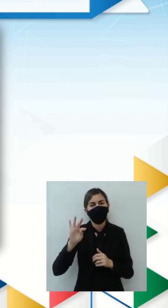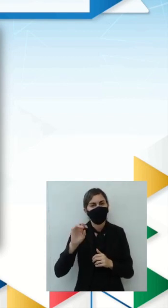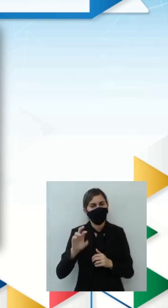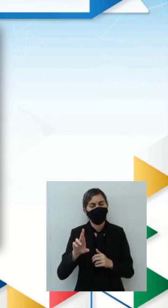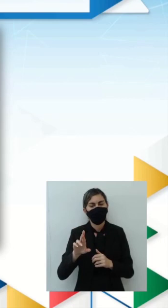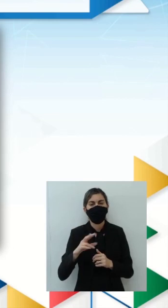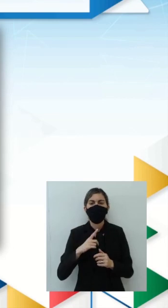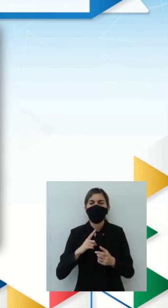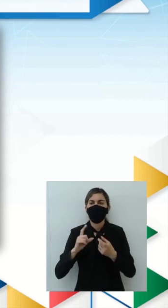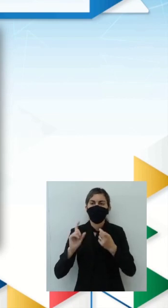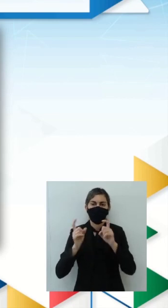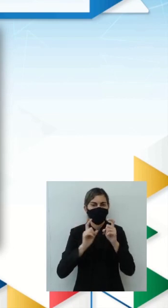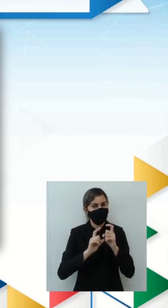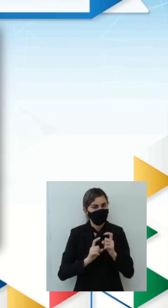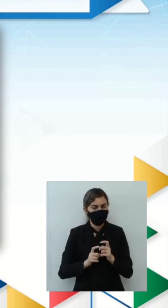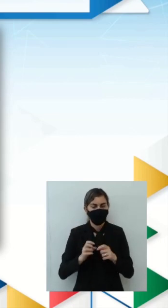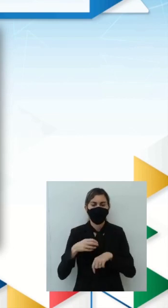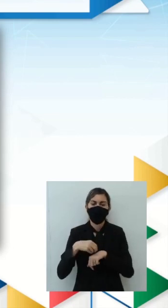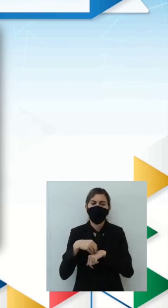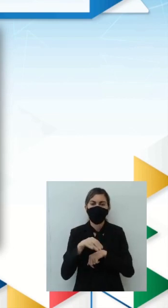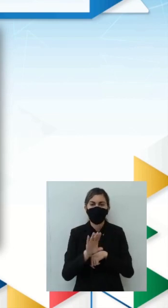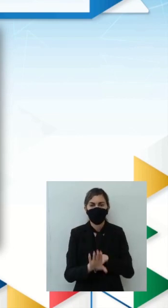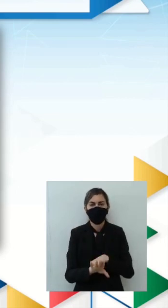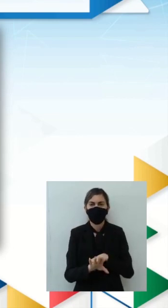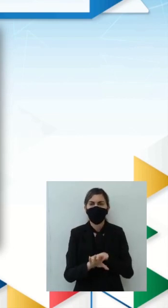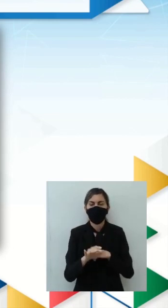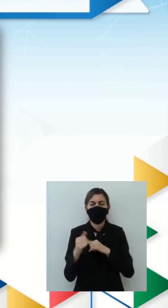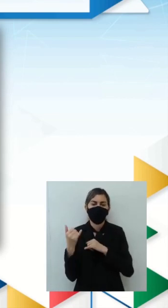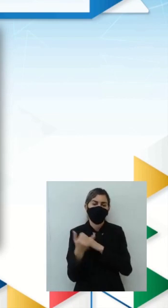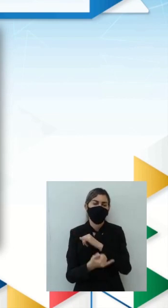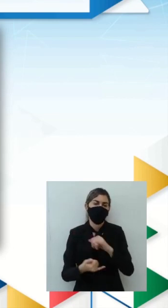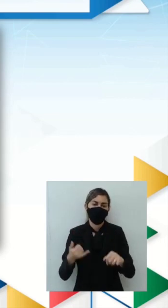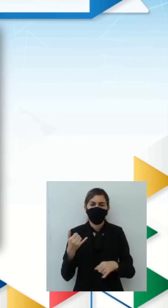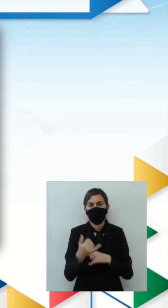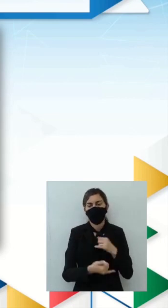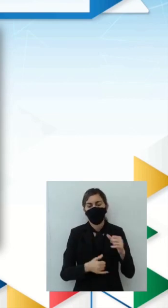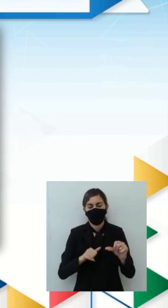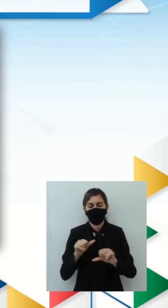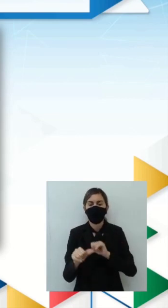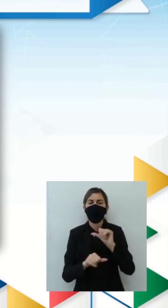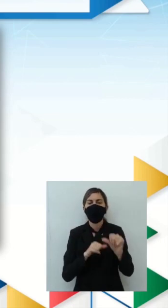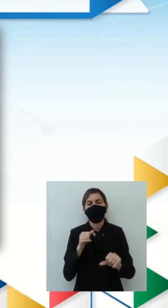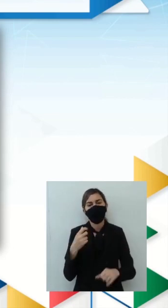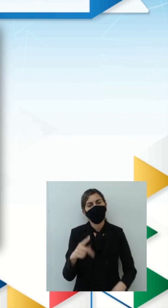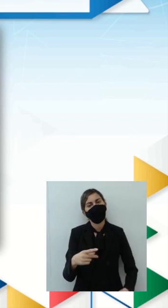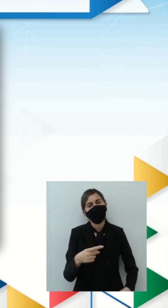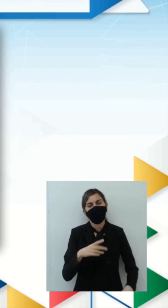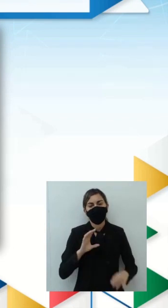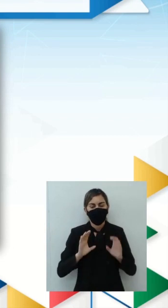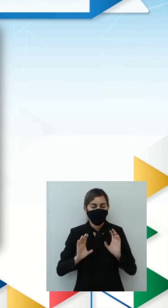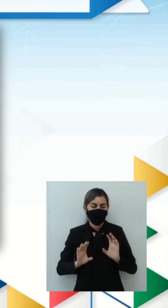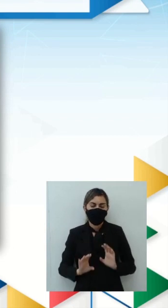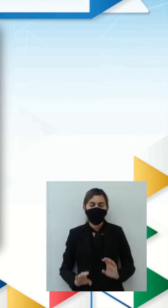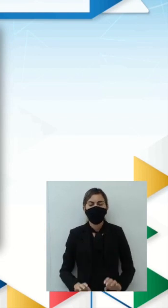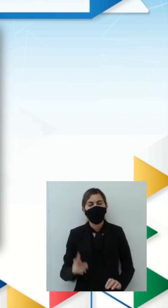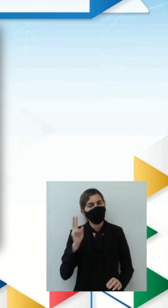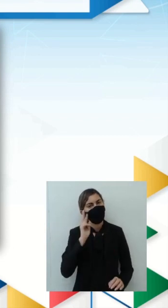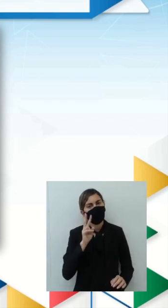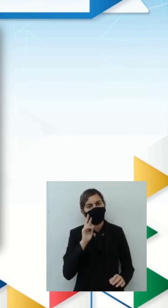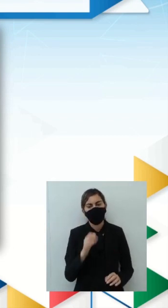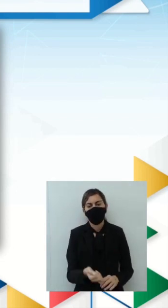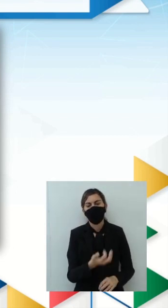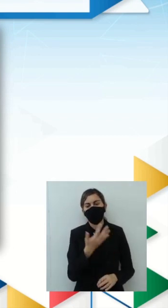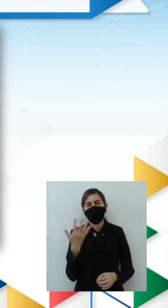nossos interlocutores, transmitir-lhes informações e modificar seu comportamento. Lembrar que quando a